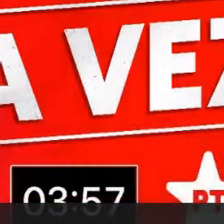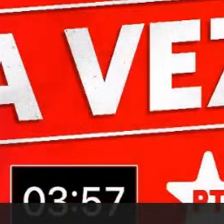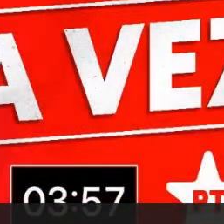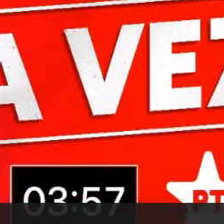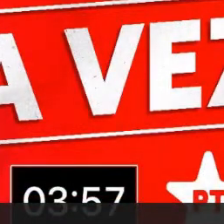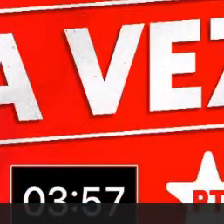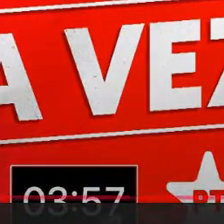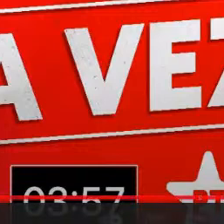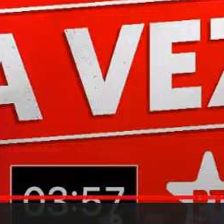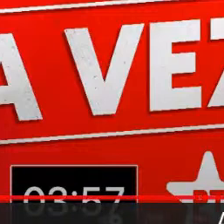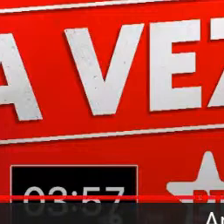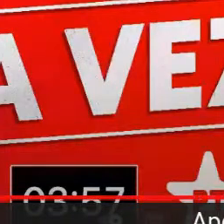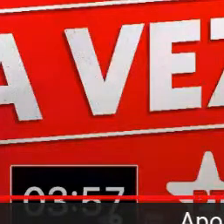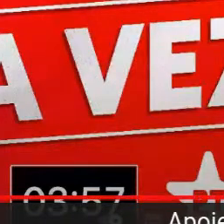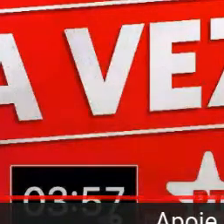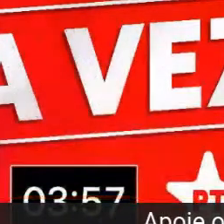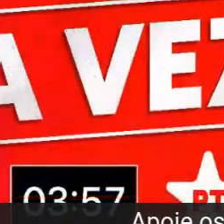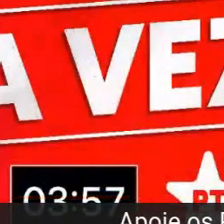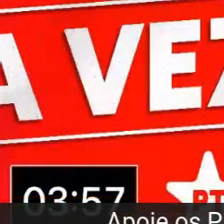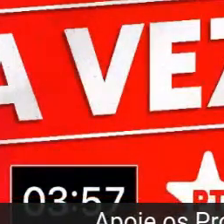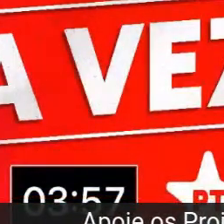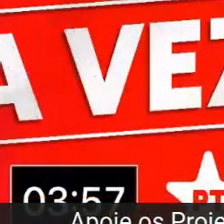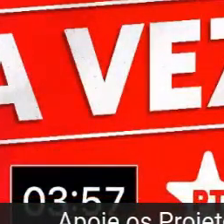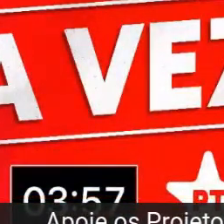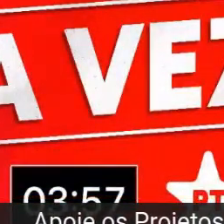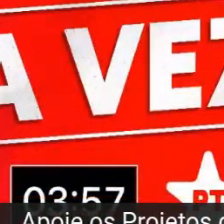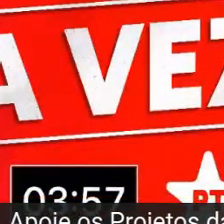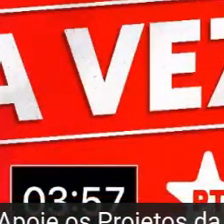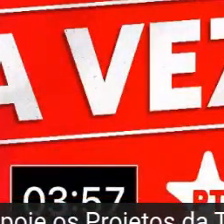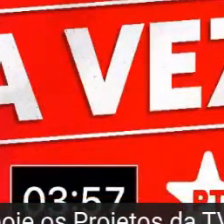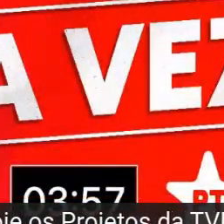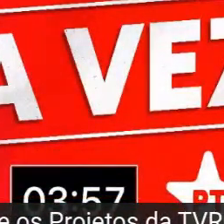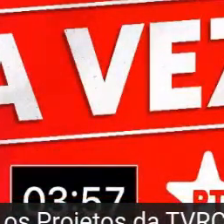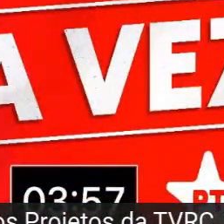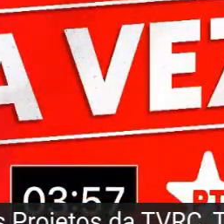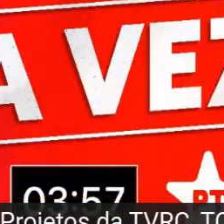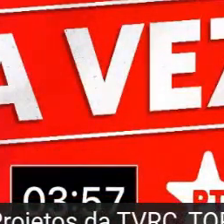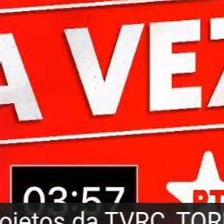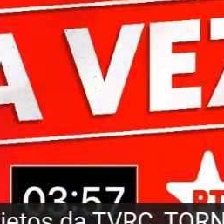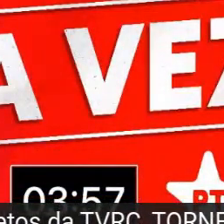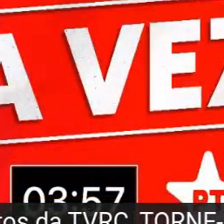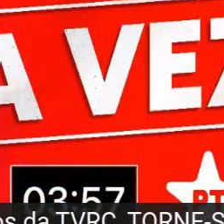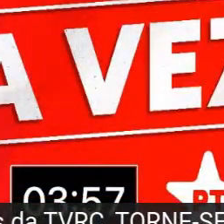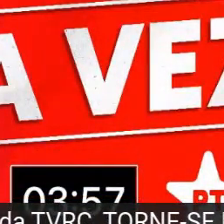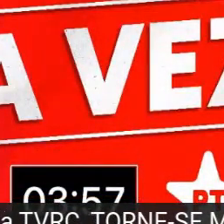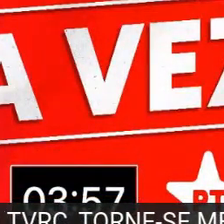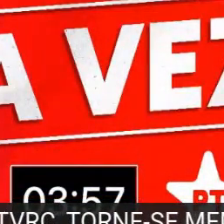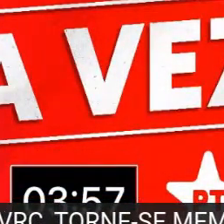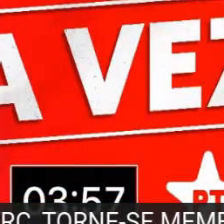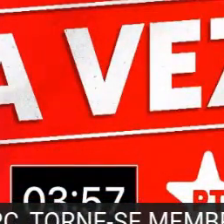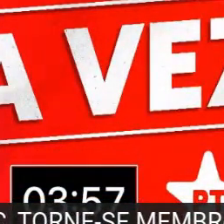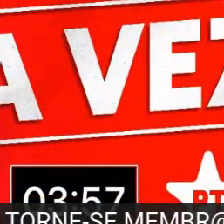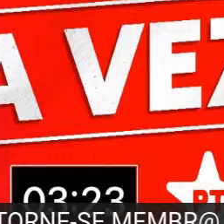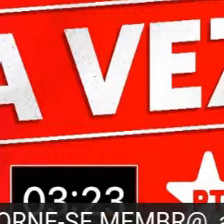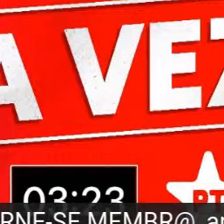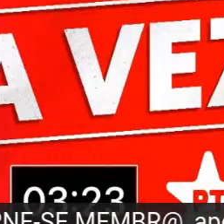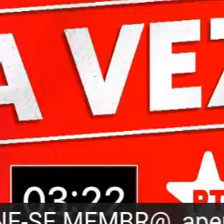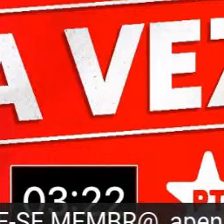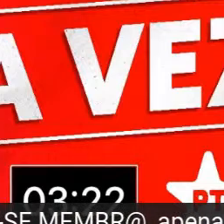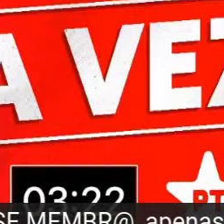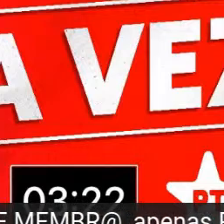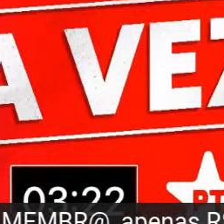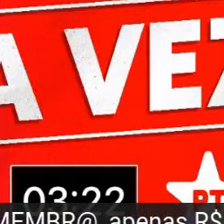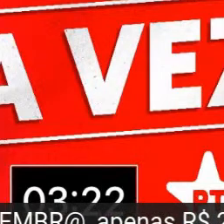que encontra outra mão pra ter mais fé. Mãe que pinta o seu filho de